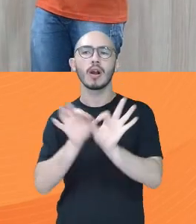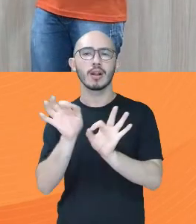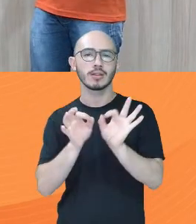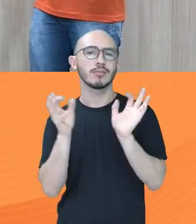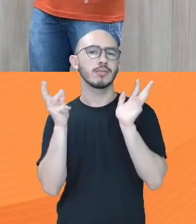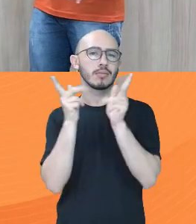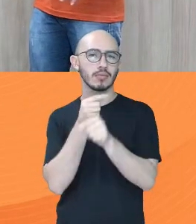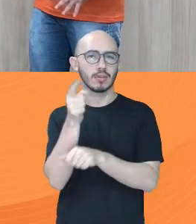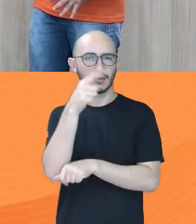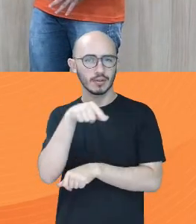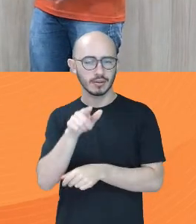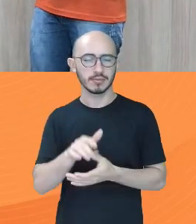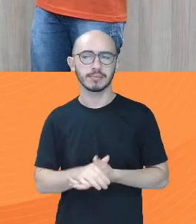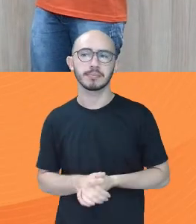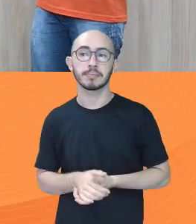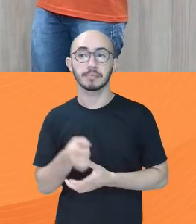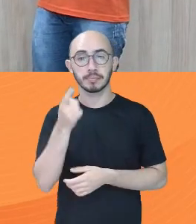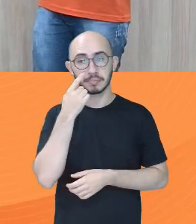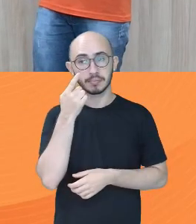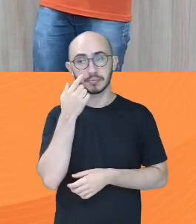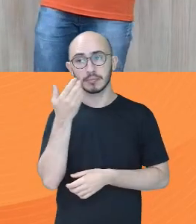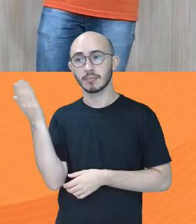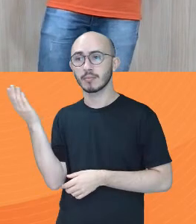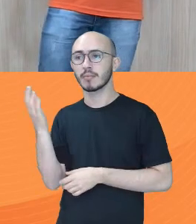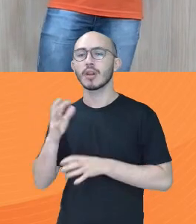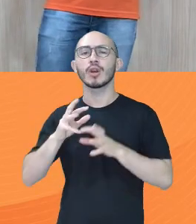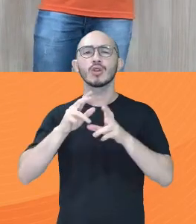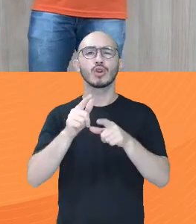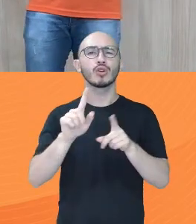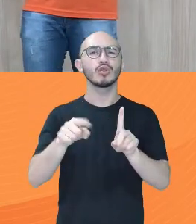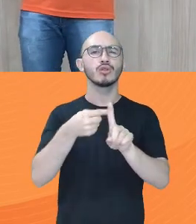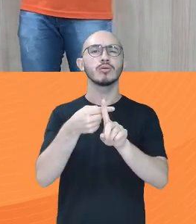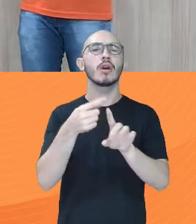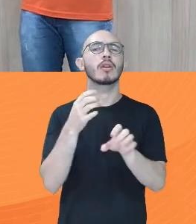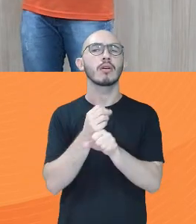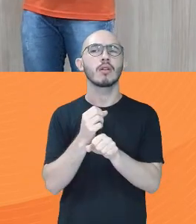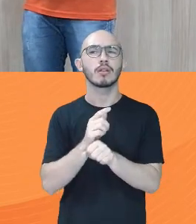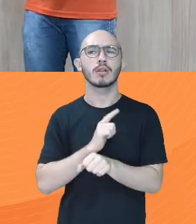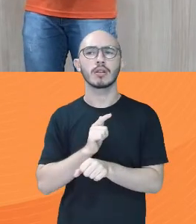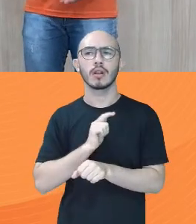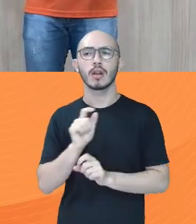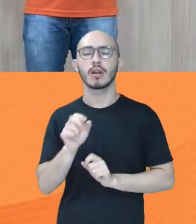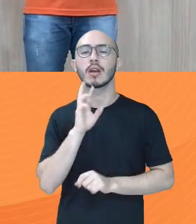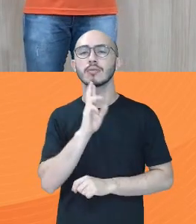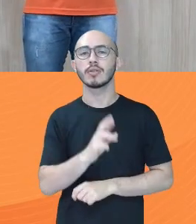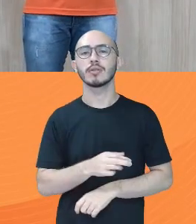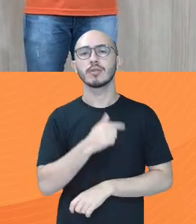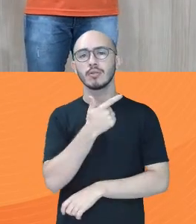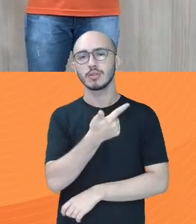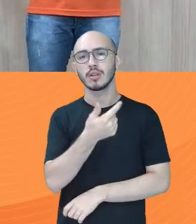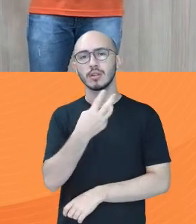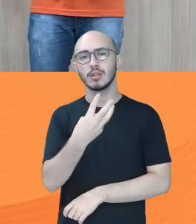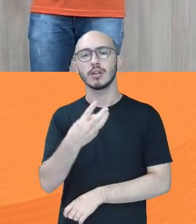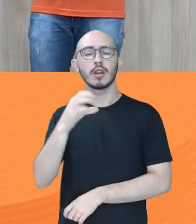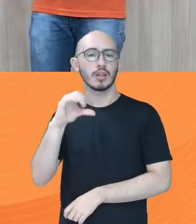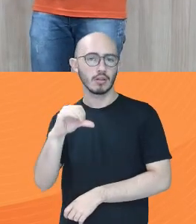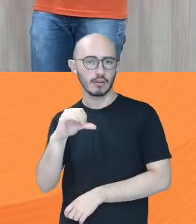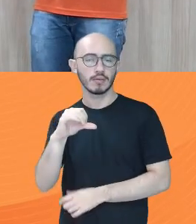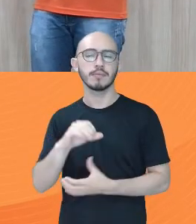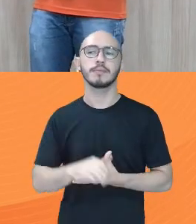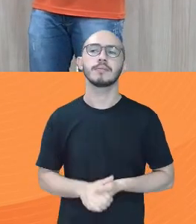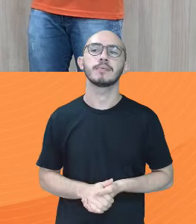você, total, certo? Então, somando todos os valores lá do numerador, eu tenho como resultado